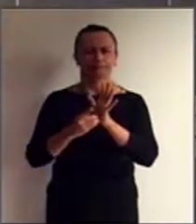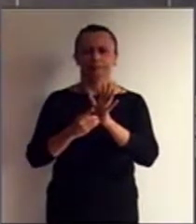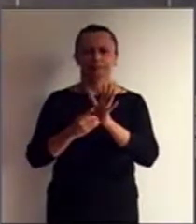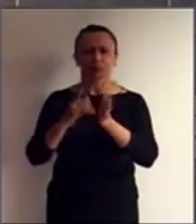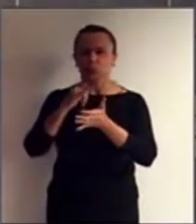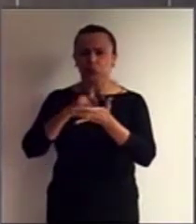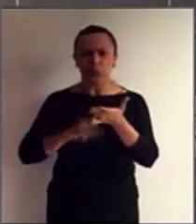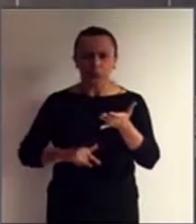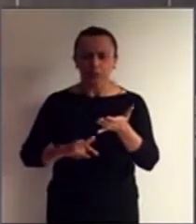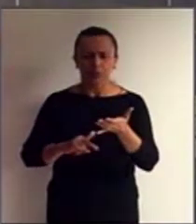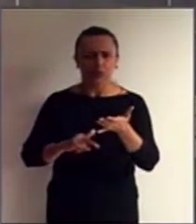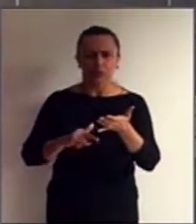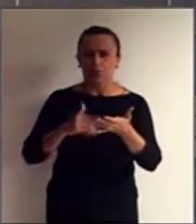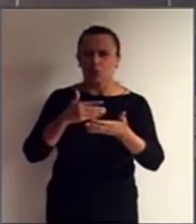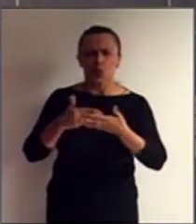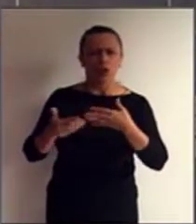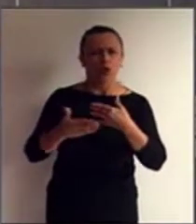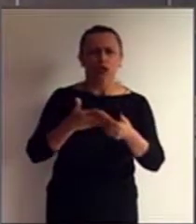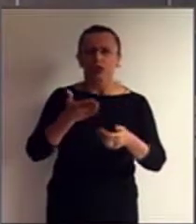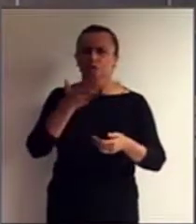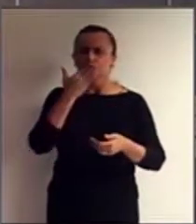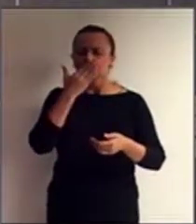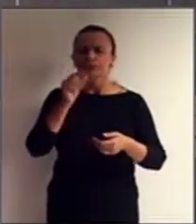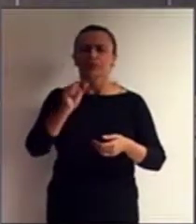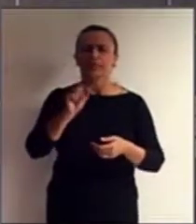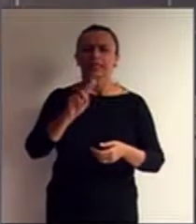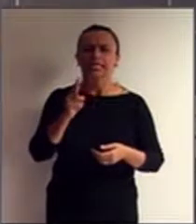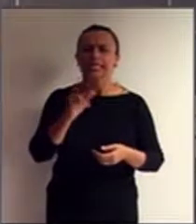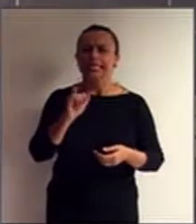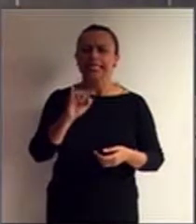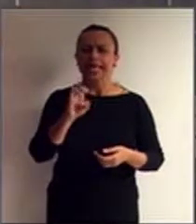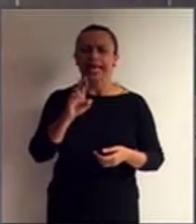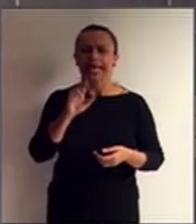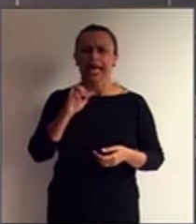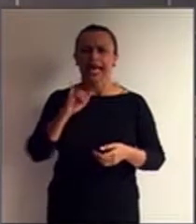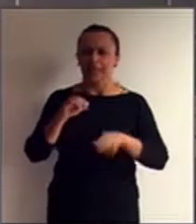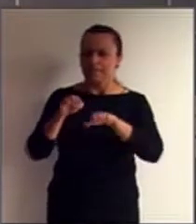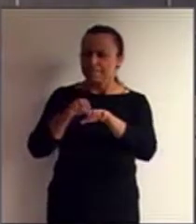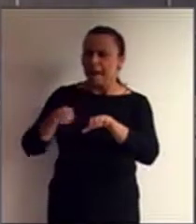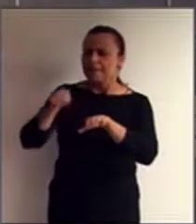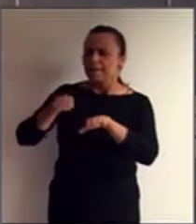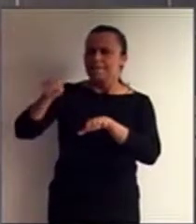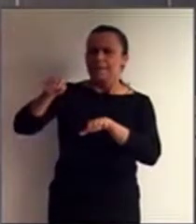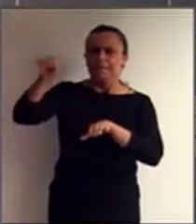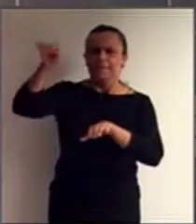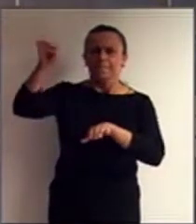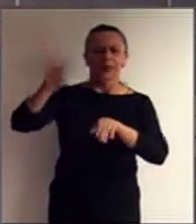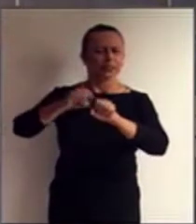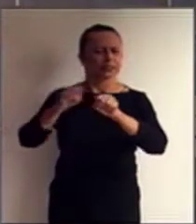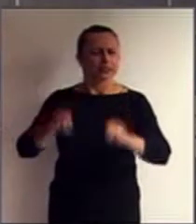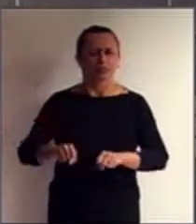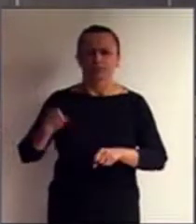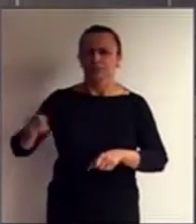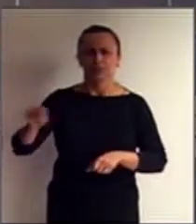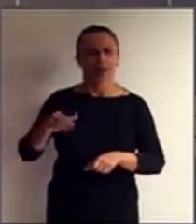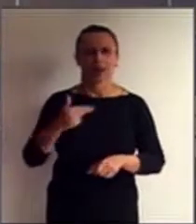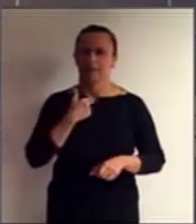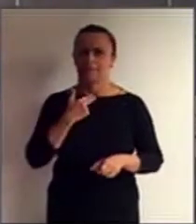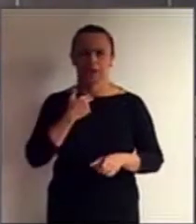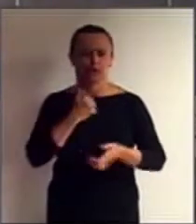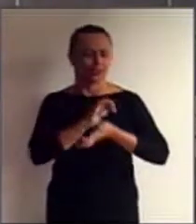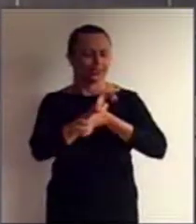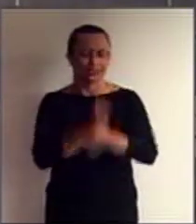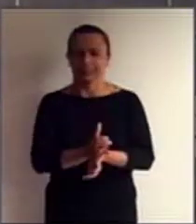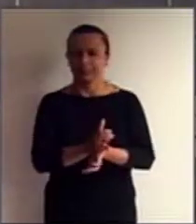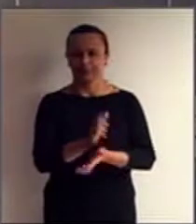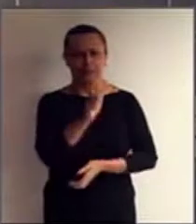considerada qualquer das hierarquias de qualquer sistema poderá discriminar a pessoa com